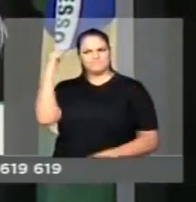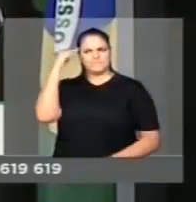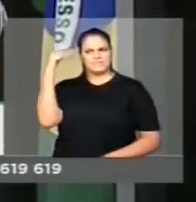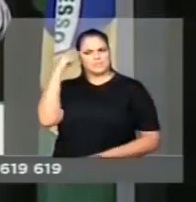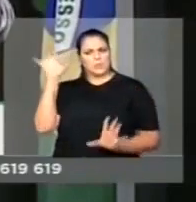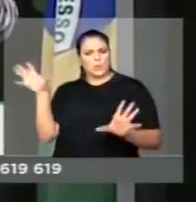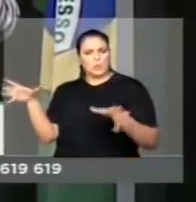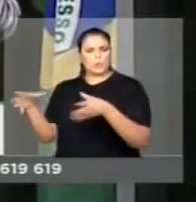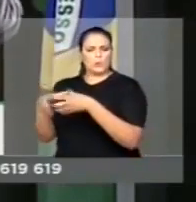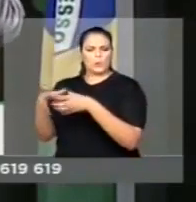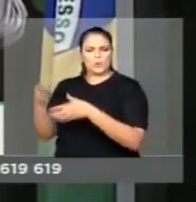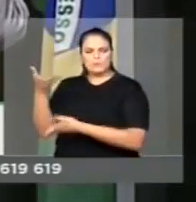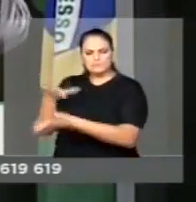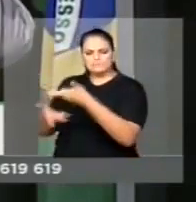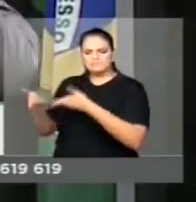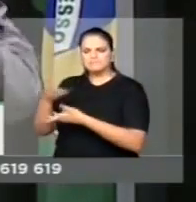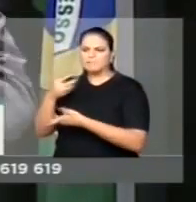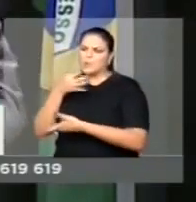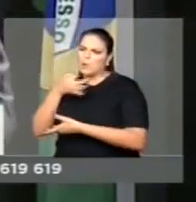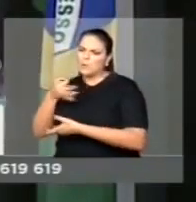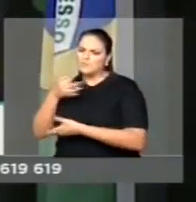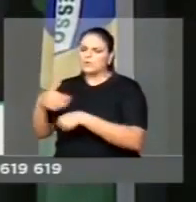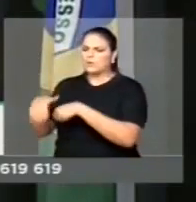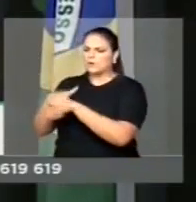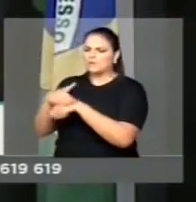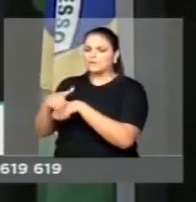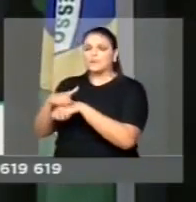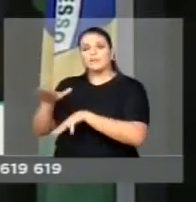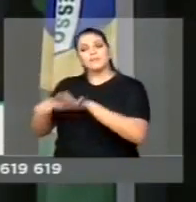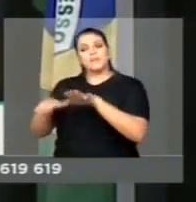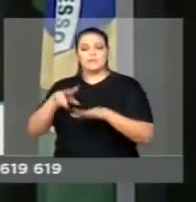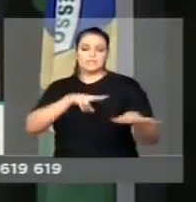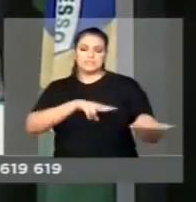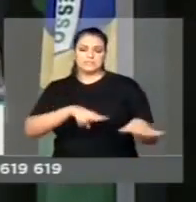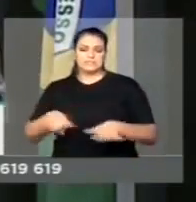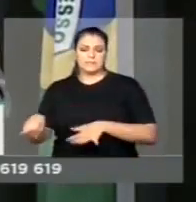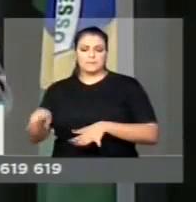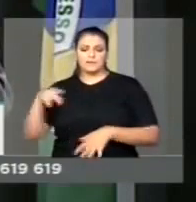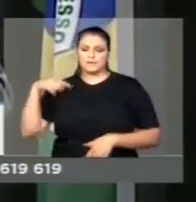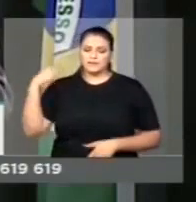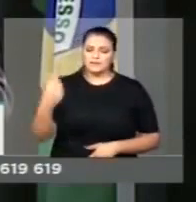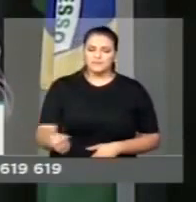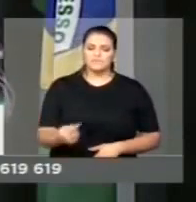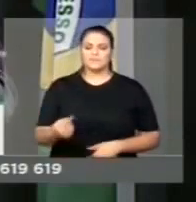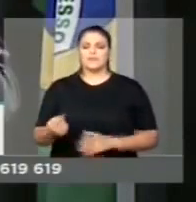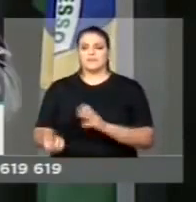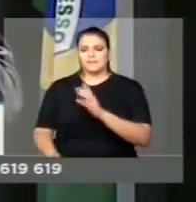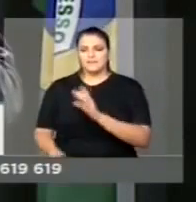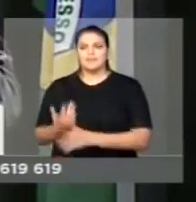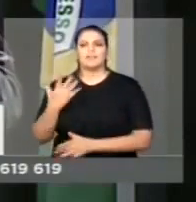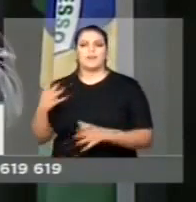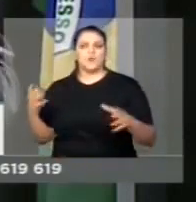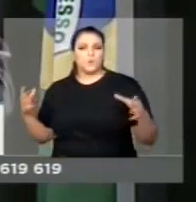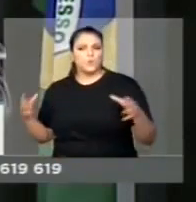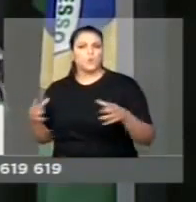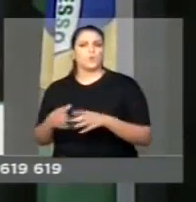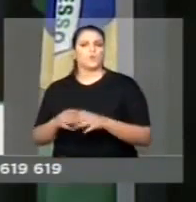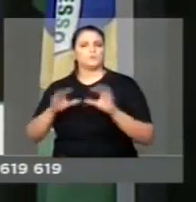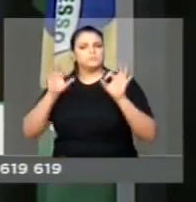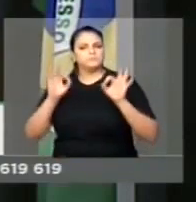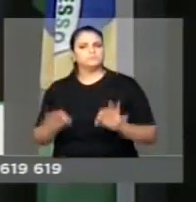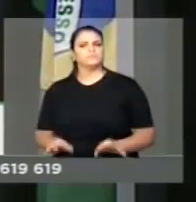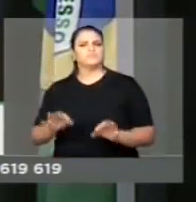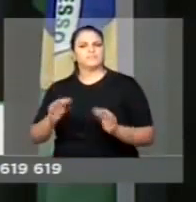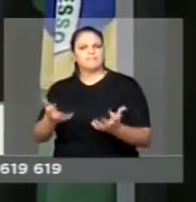vem um bloco parlamentar pelas reformas, um bloco de reformas